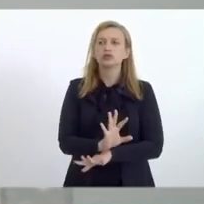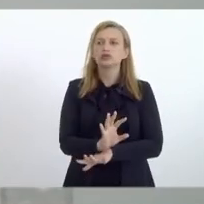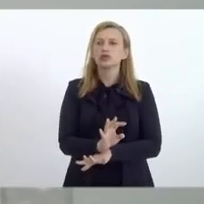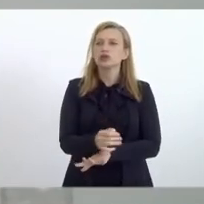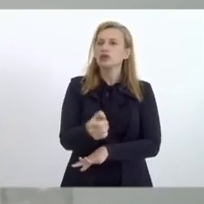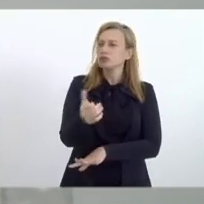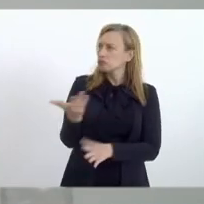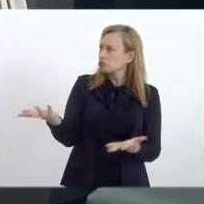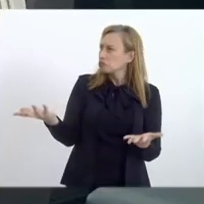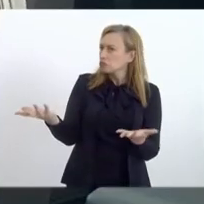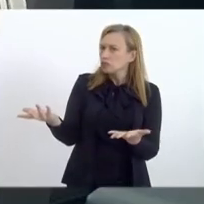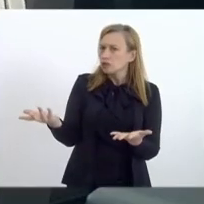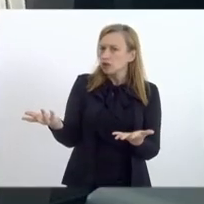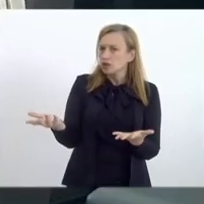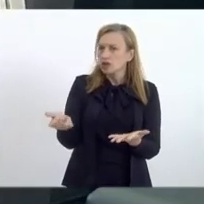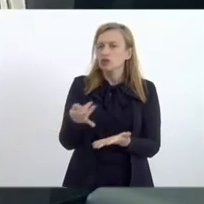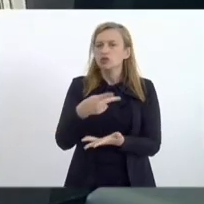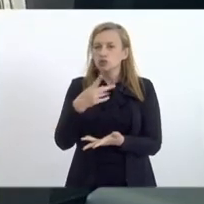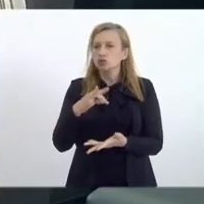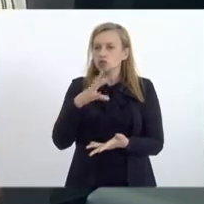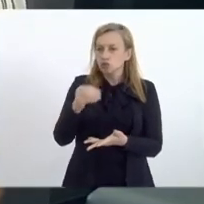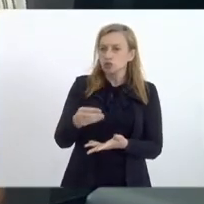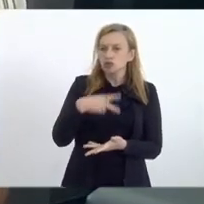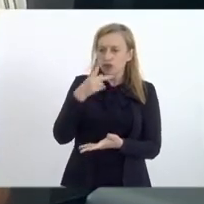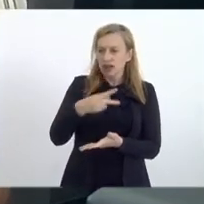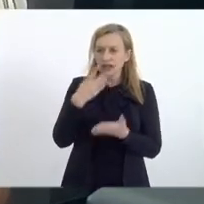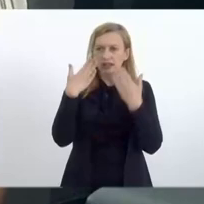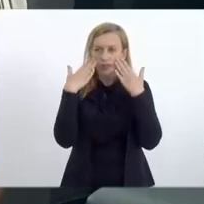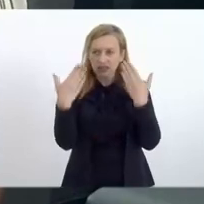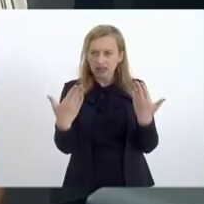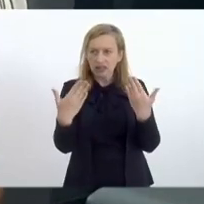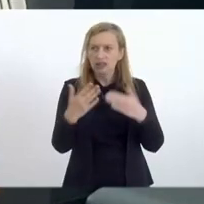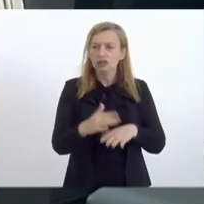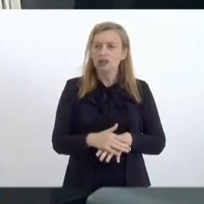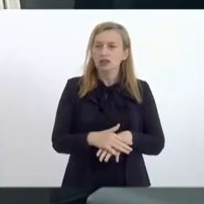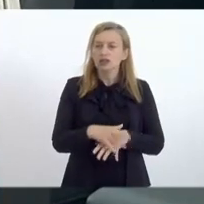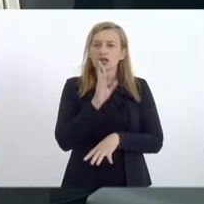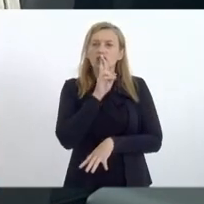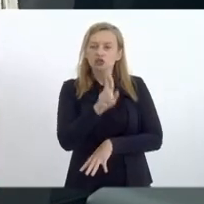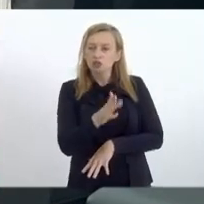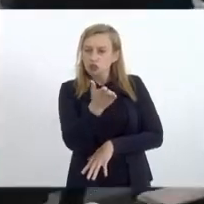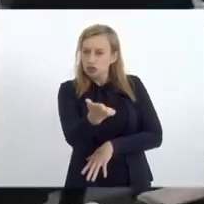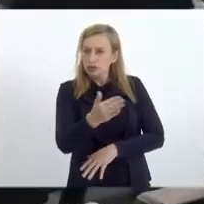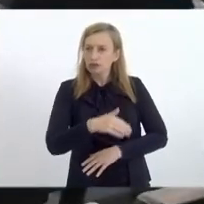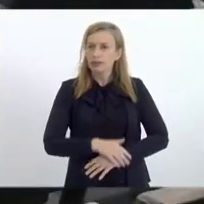que refutável os argumentos apresentados na apresentação, né, que foram expostos ali.